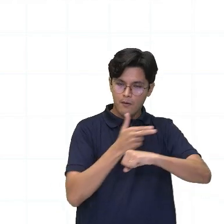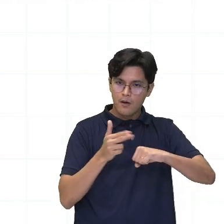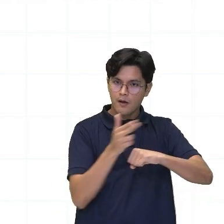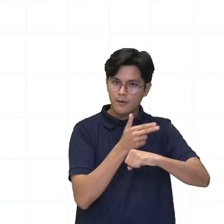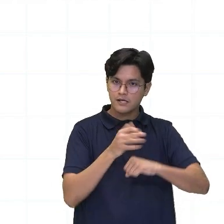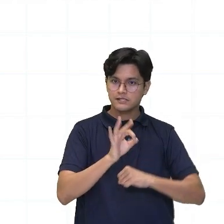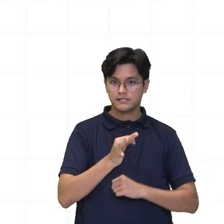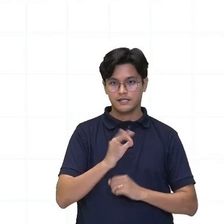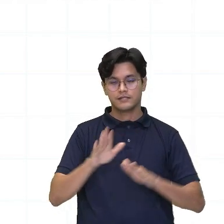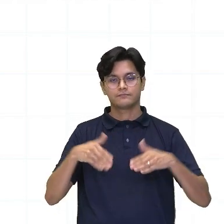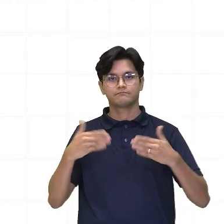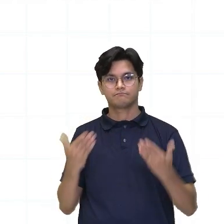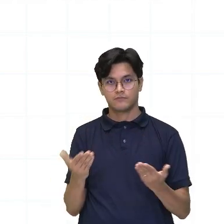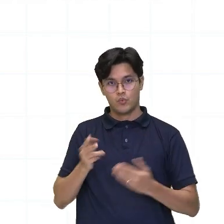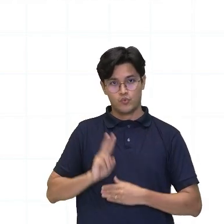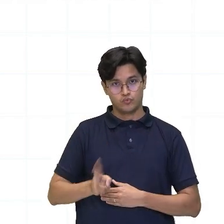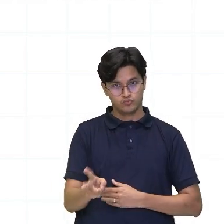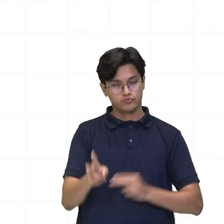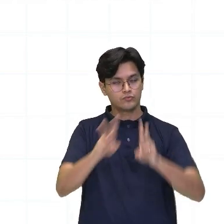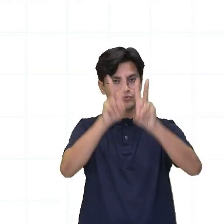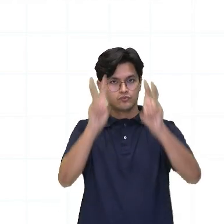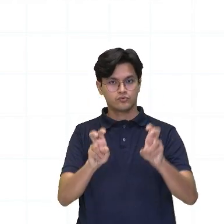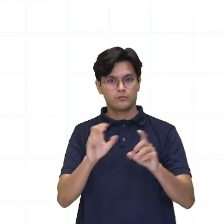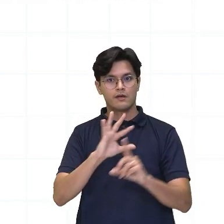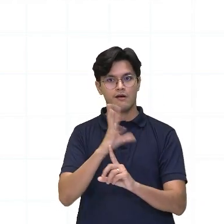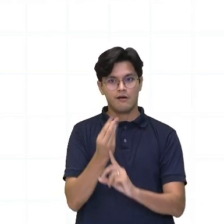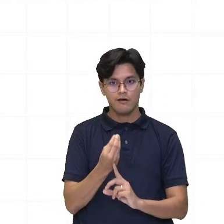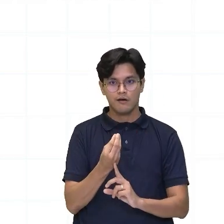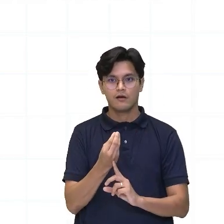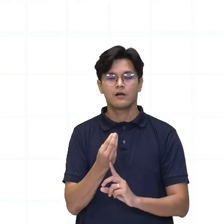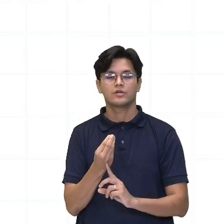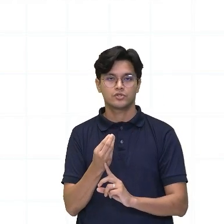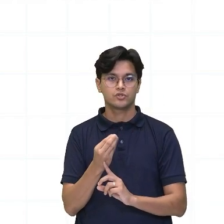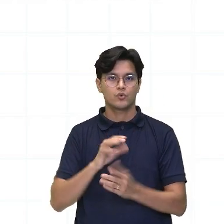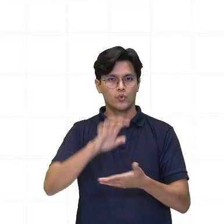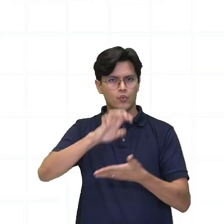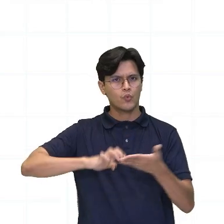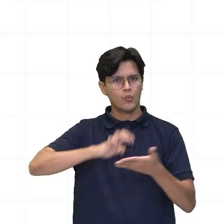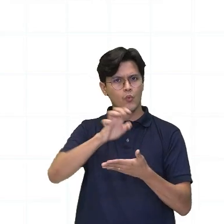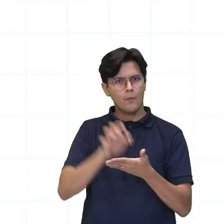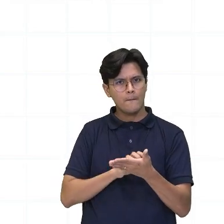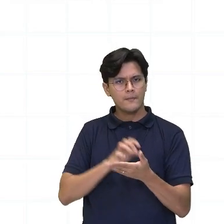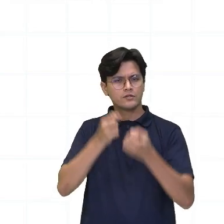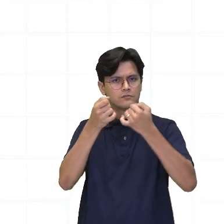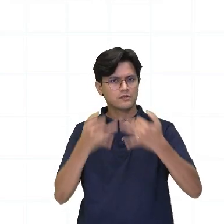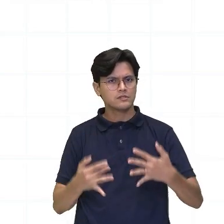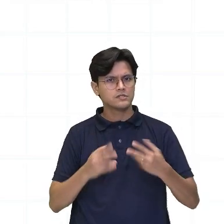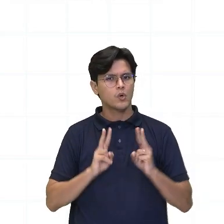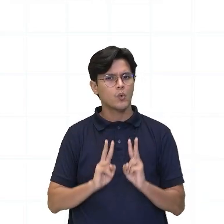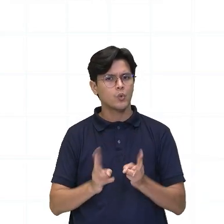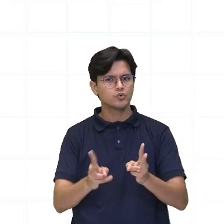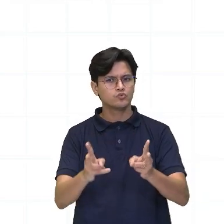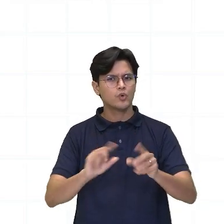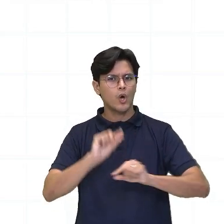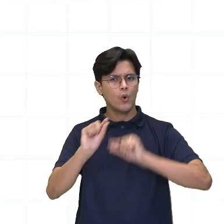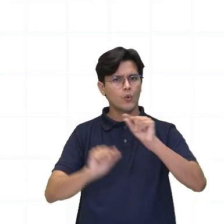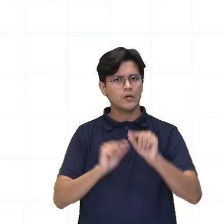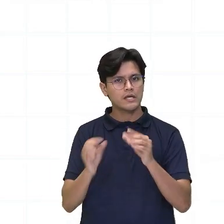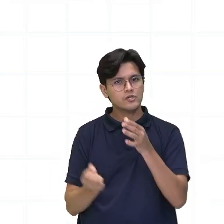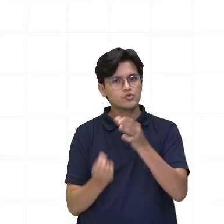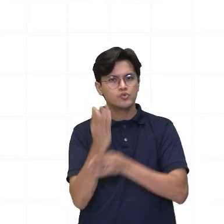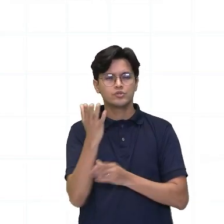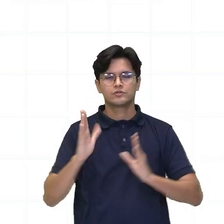pré-história. Continuando sobre a arte rupestre, o que nós podemos falar mais um pouquinho? A arte rupestre surgiu na pré-história